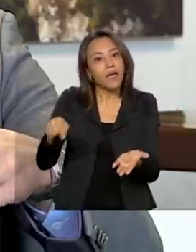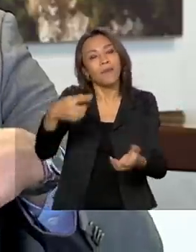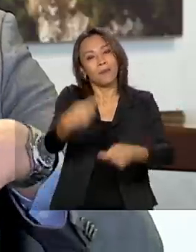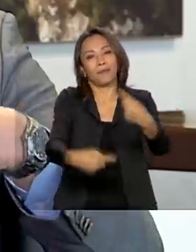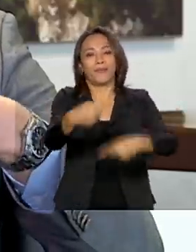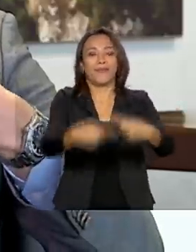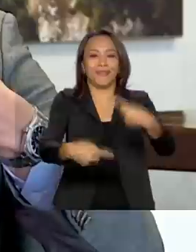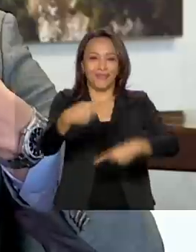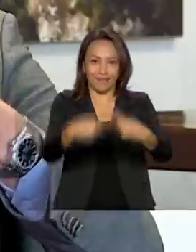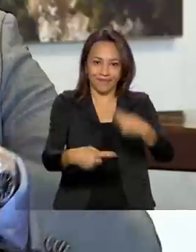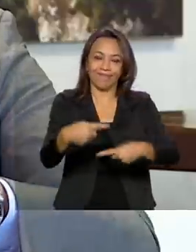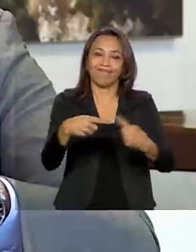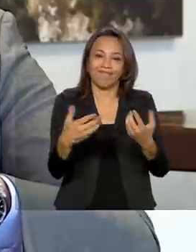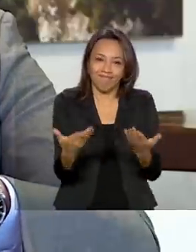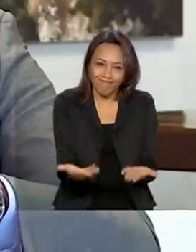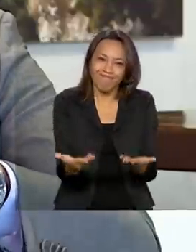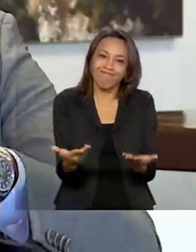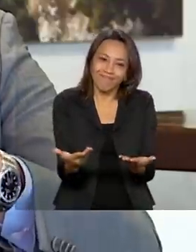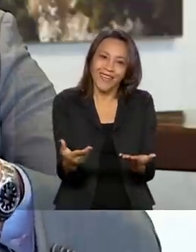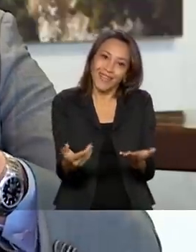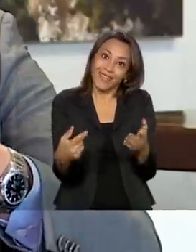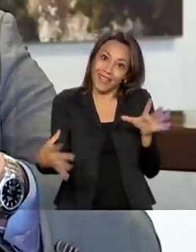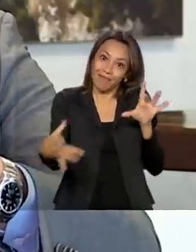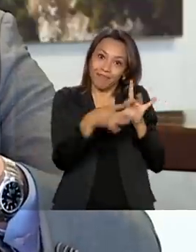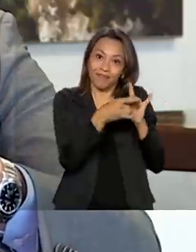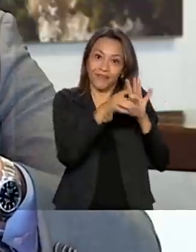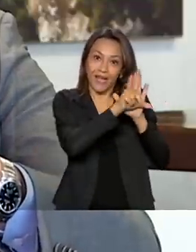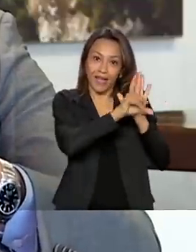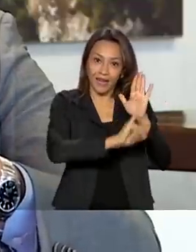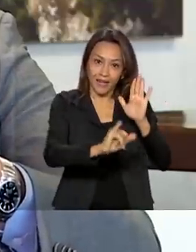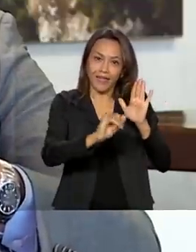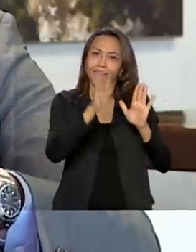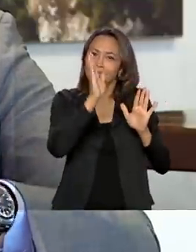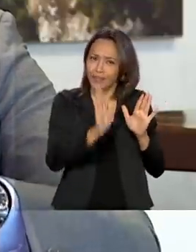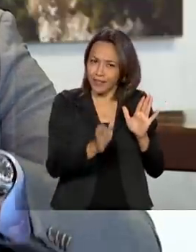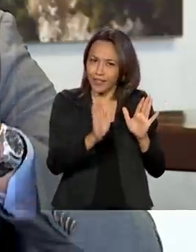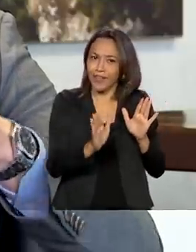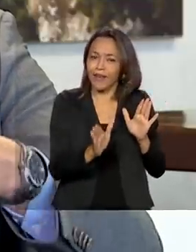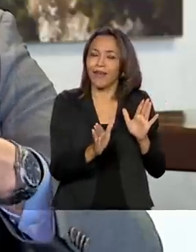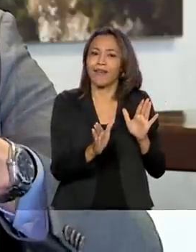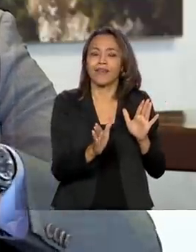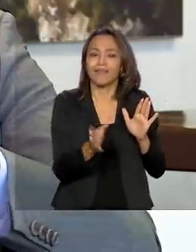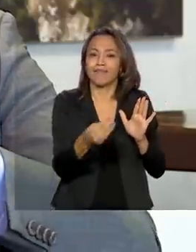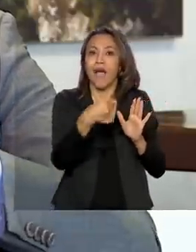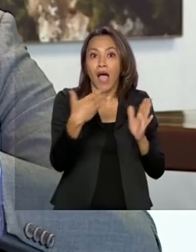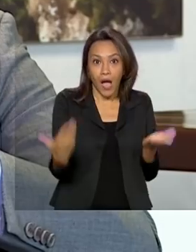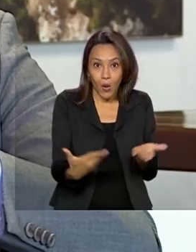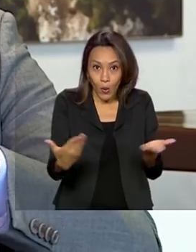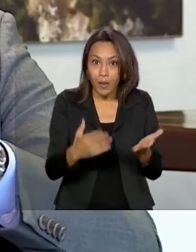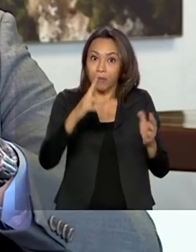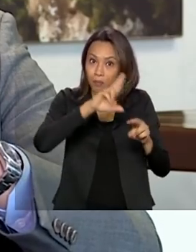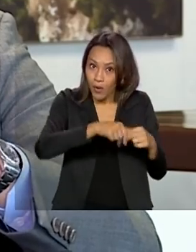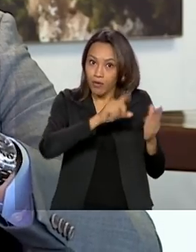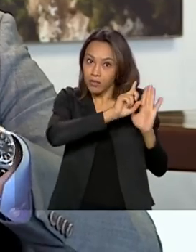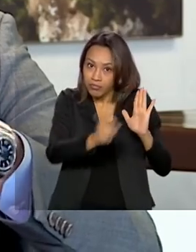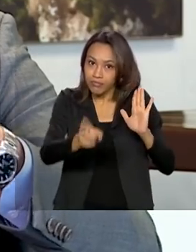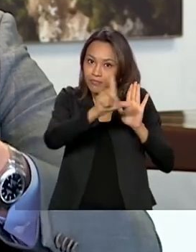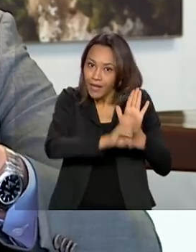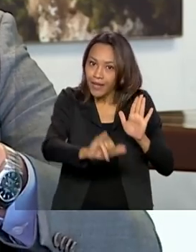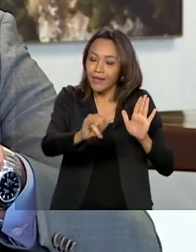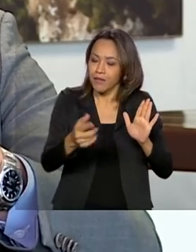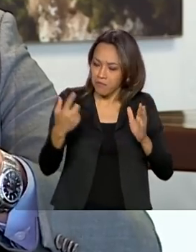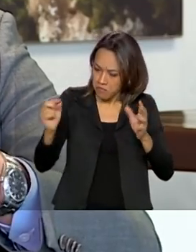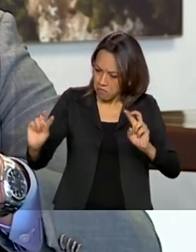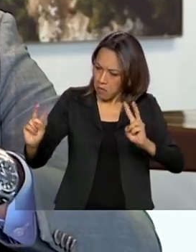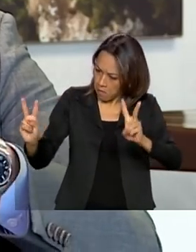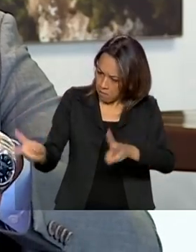política objeto de lei, política nacional que já era no Floresta Mais, mas agora por força de lei. Então é um